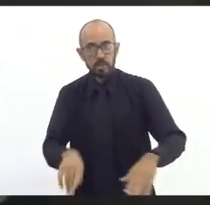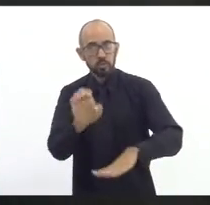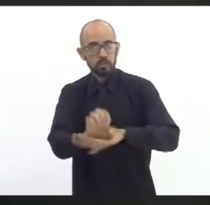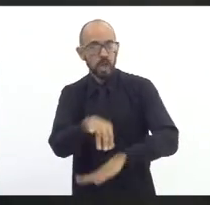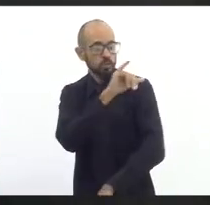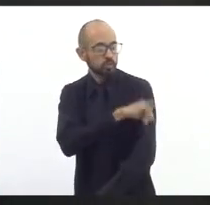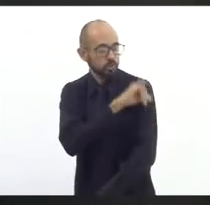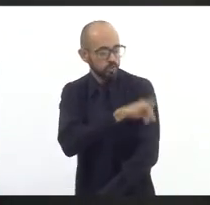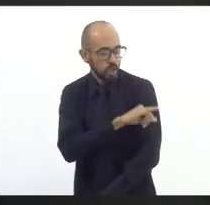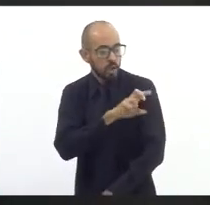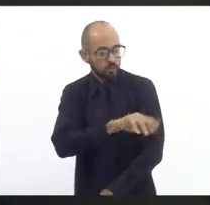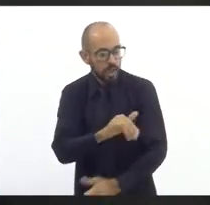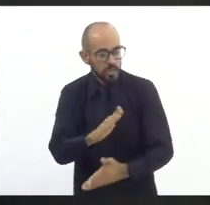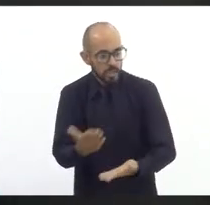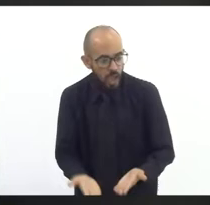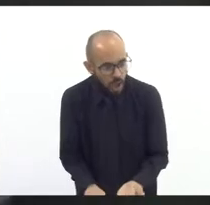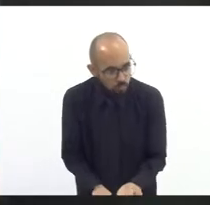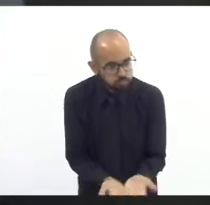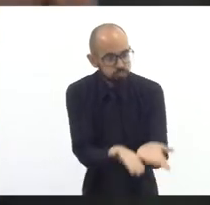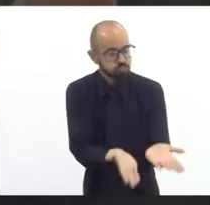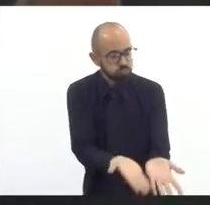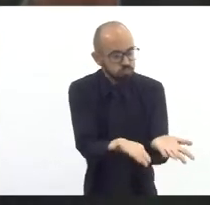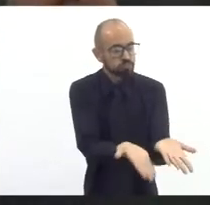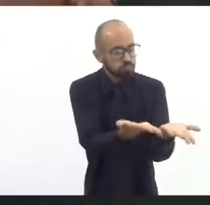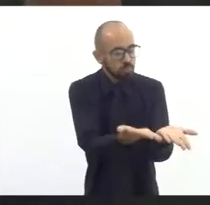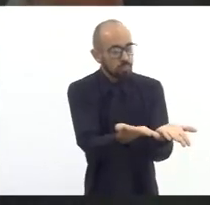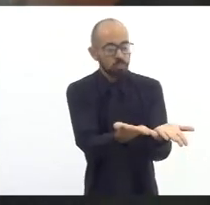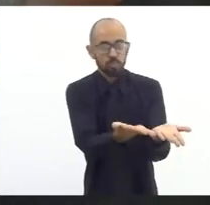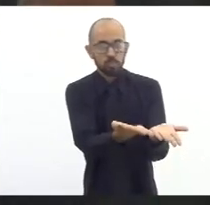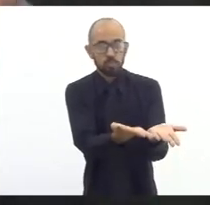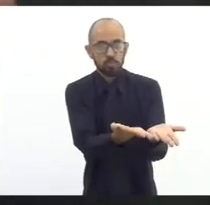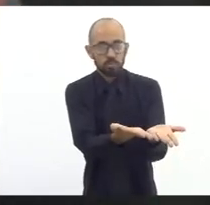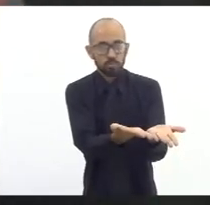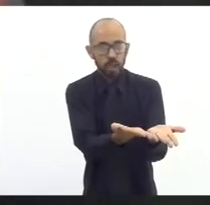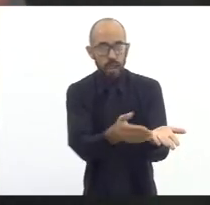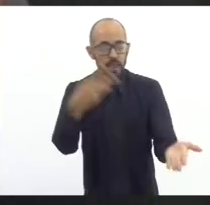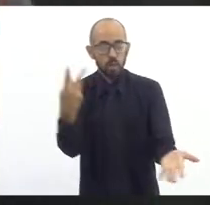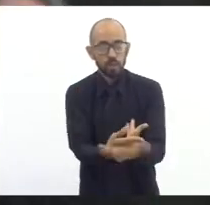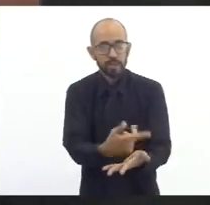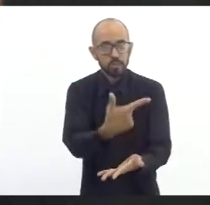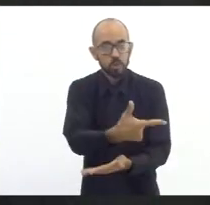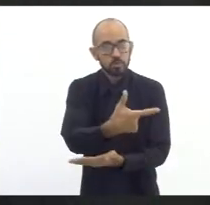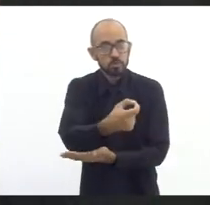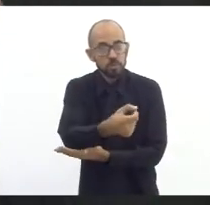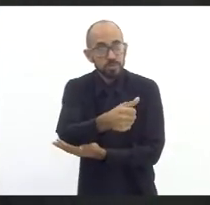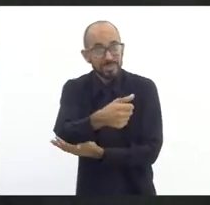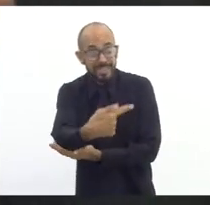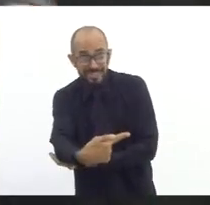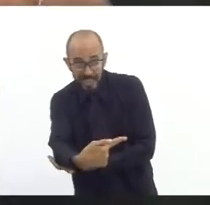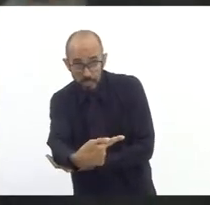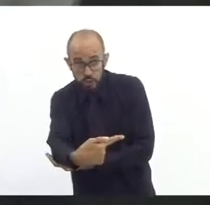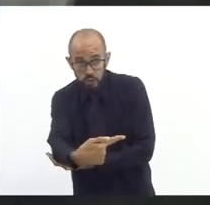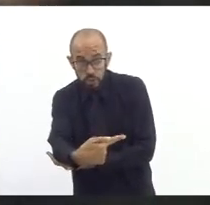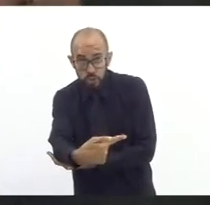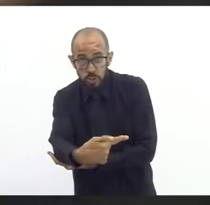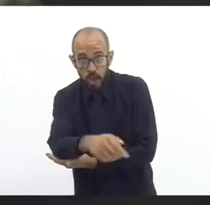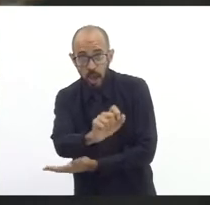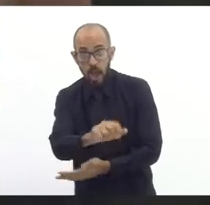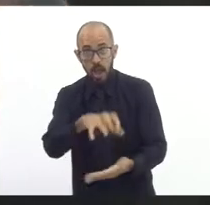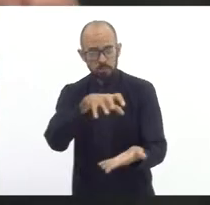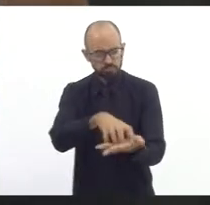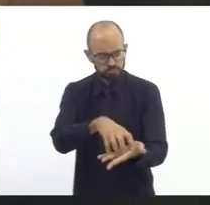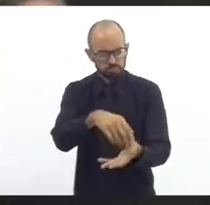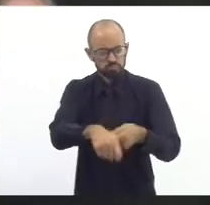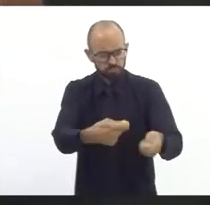ser beneficiado direto ou indiretamente. Aí o fato acontece em 2017. A agência reguladora foi lá, fez